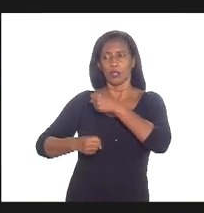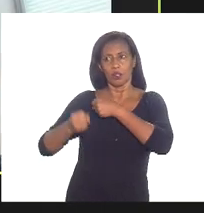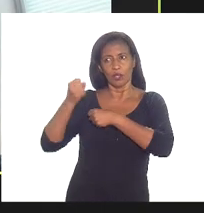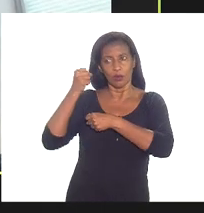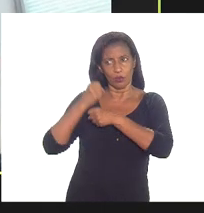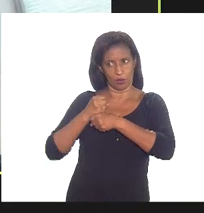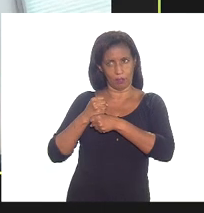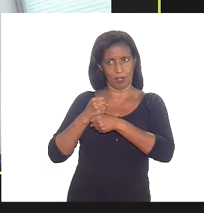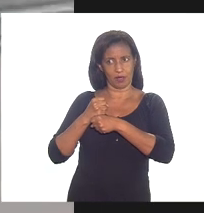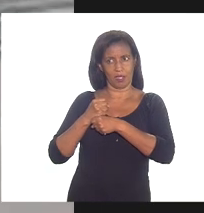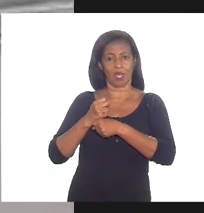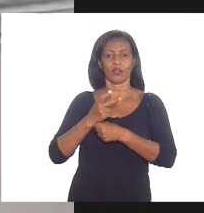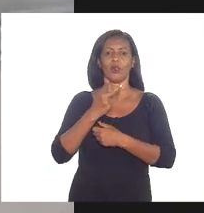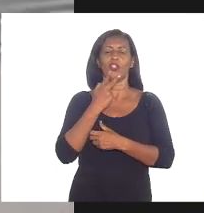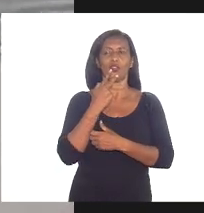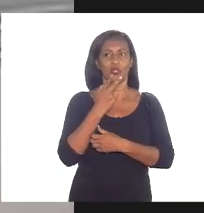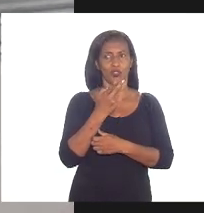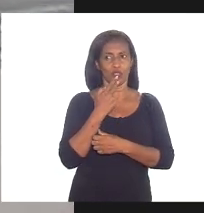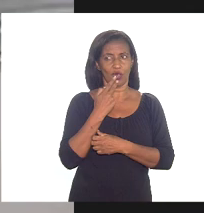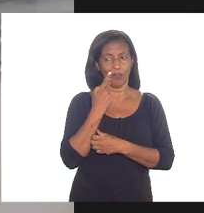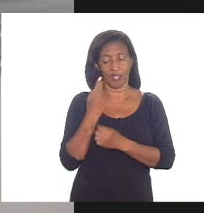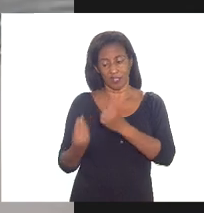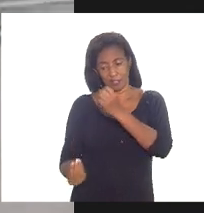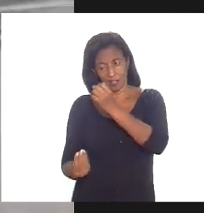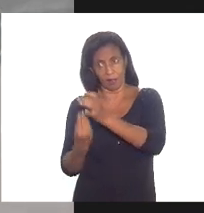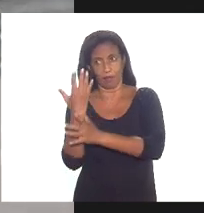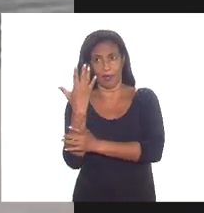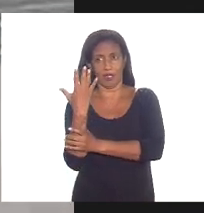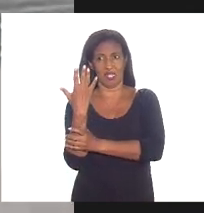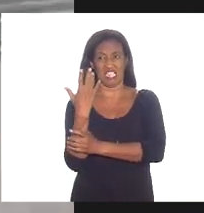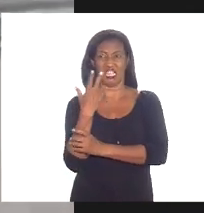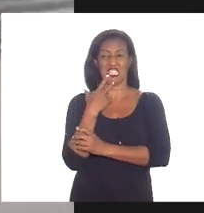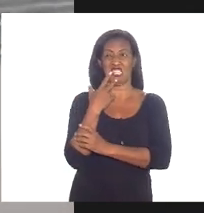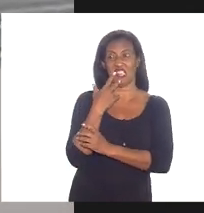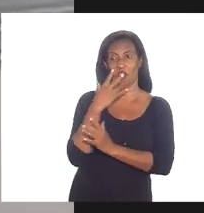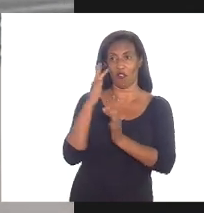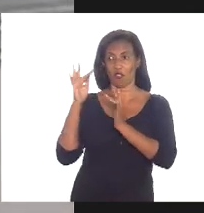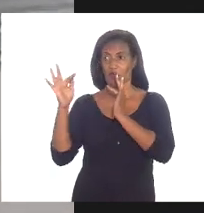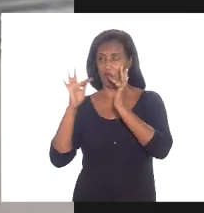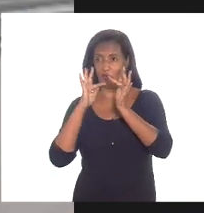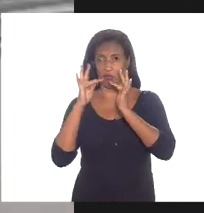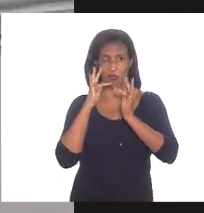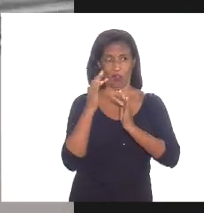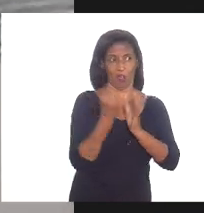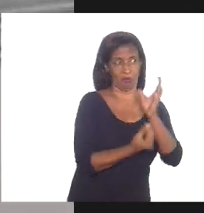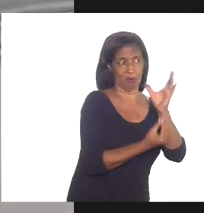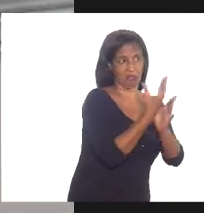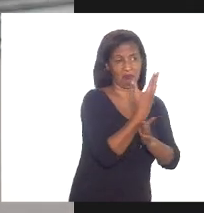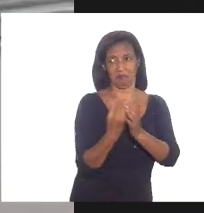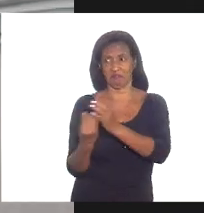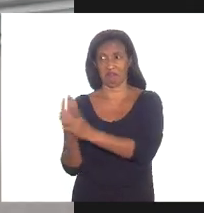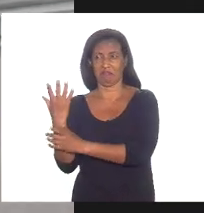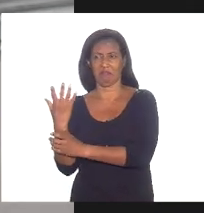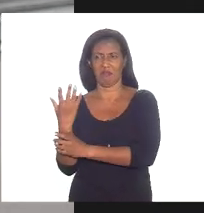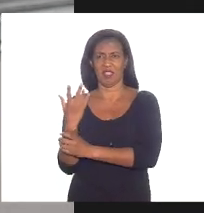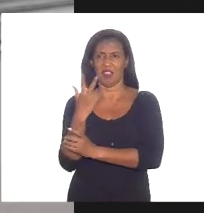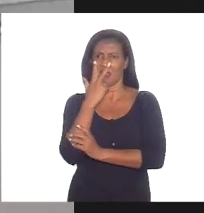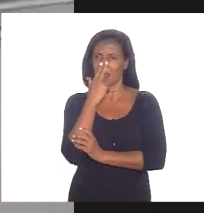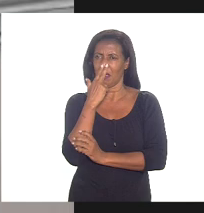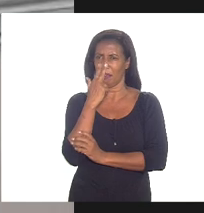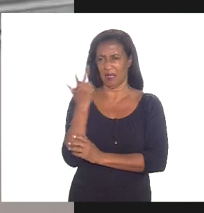das escutas. Tem que aparecer. Esse negócio de disse-me-disse, isso aí é coisa de